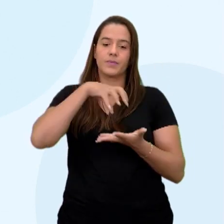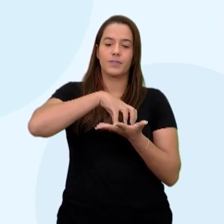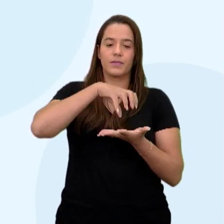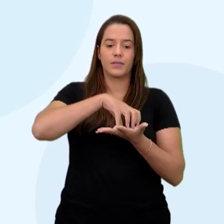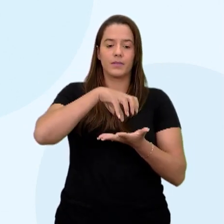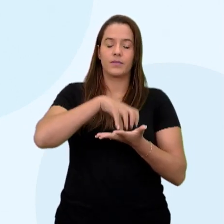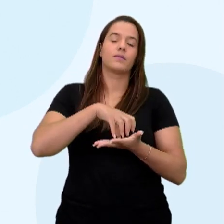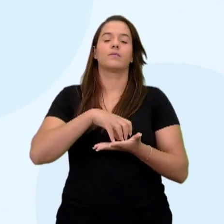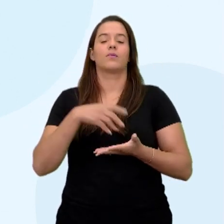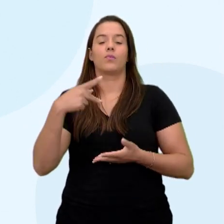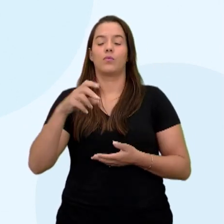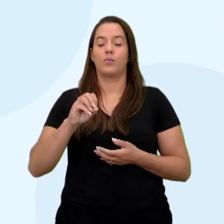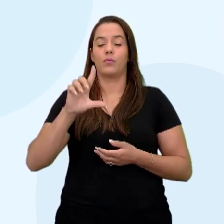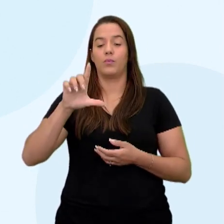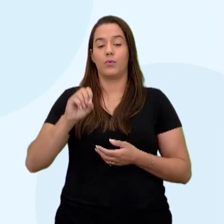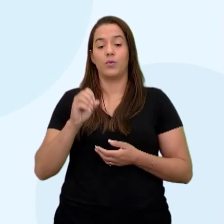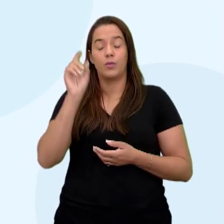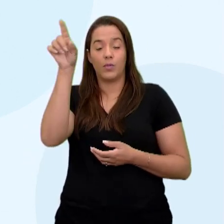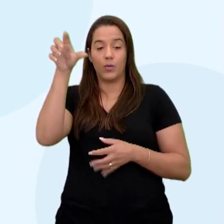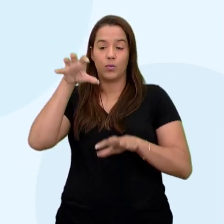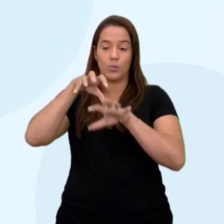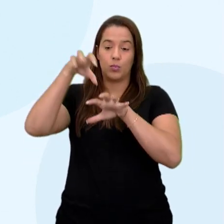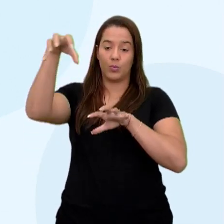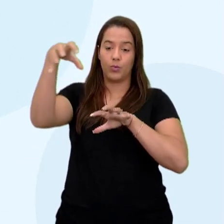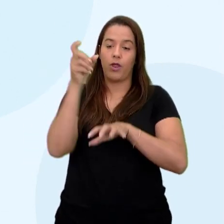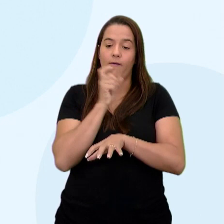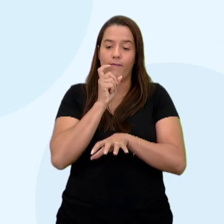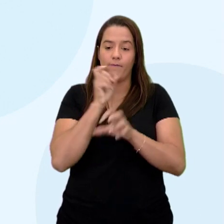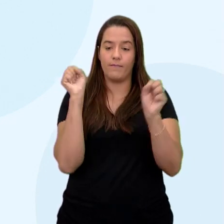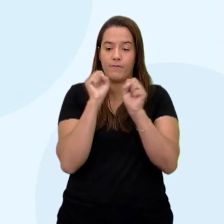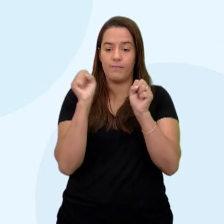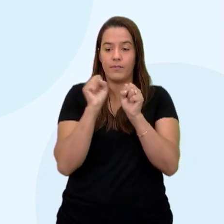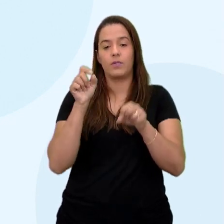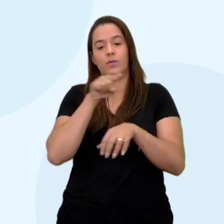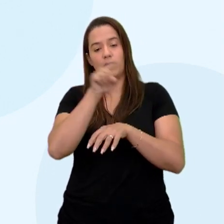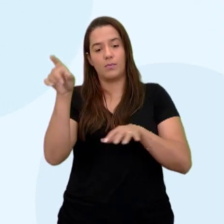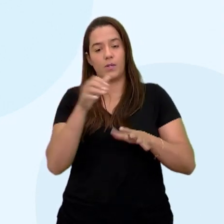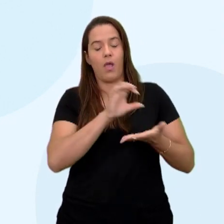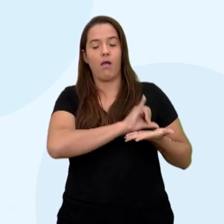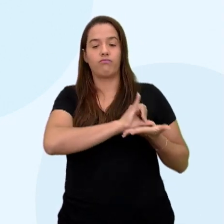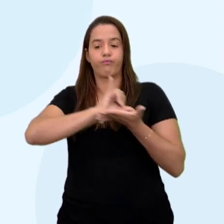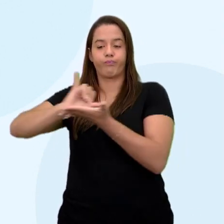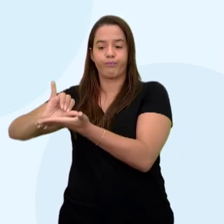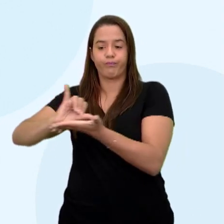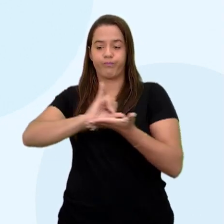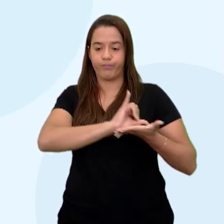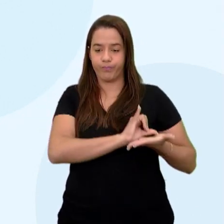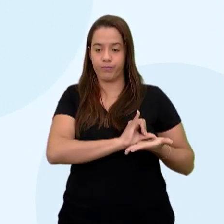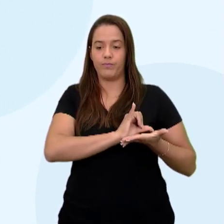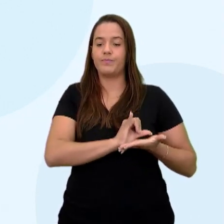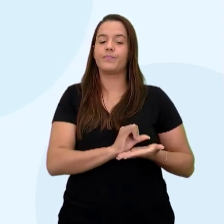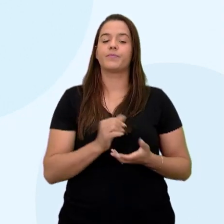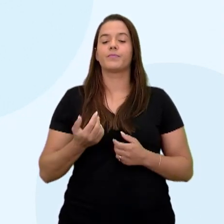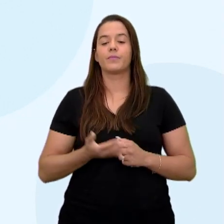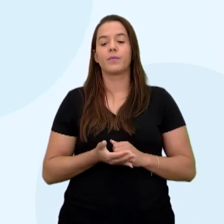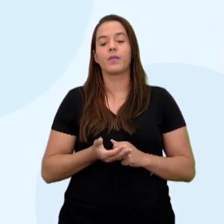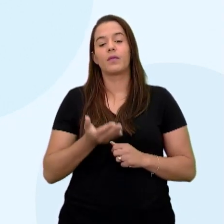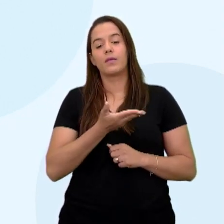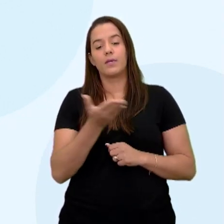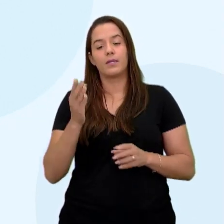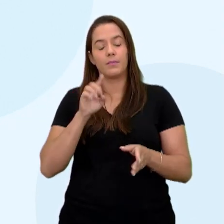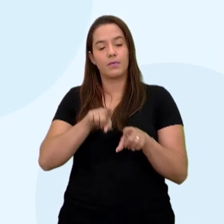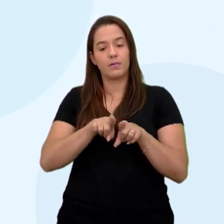Norte para facilitar a compreensão das rotas das migrações, tá certo? E aí, logicamente,